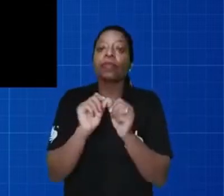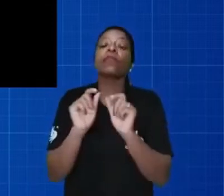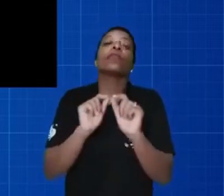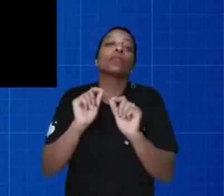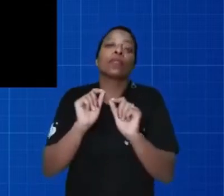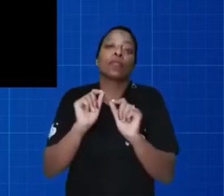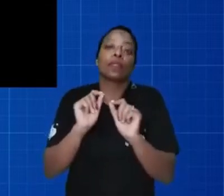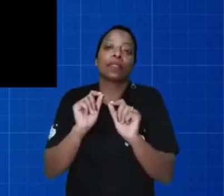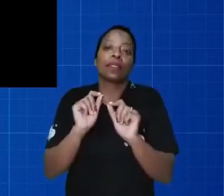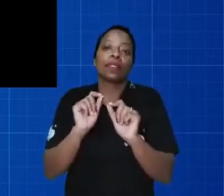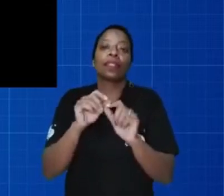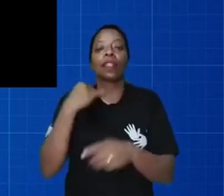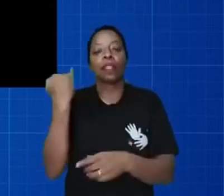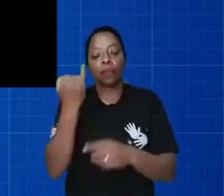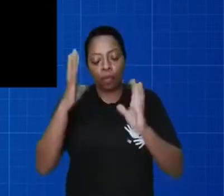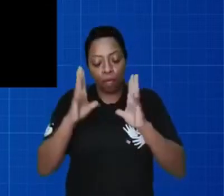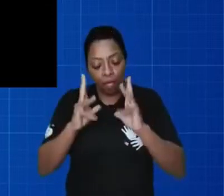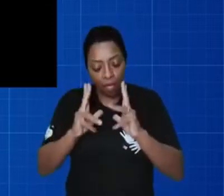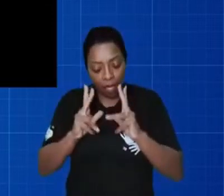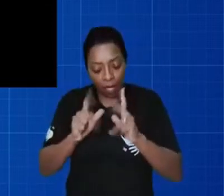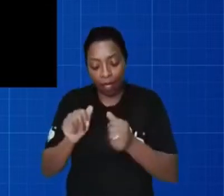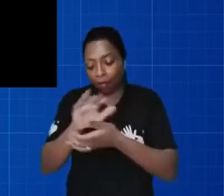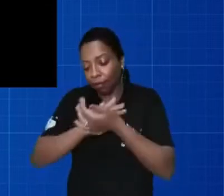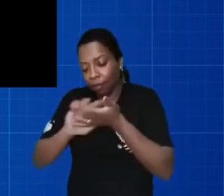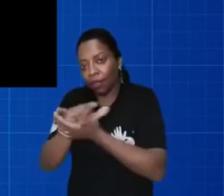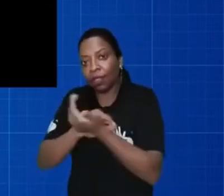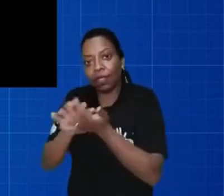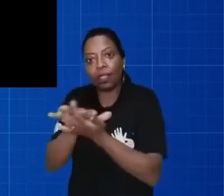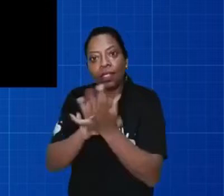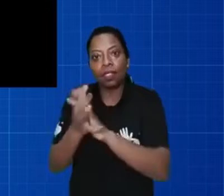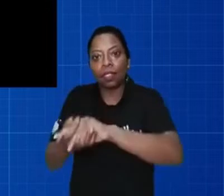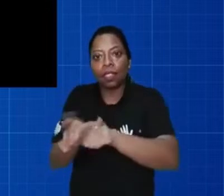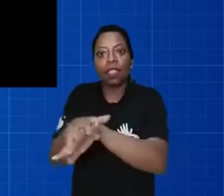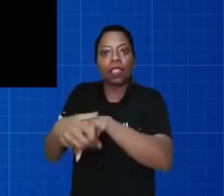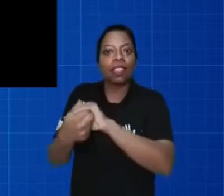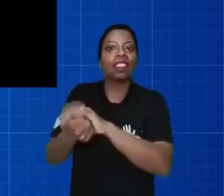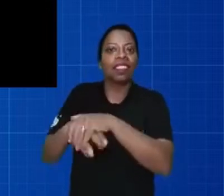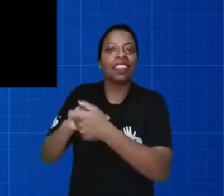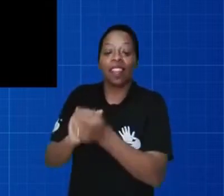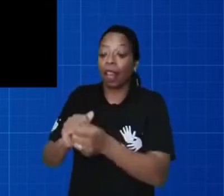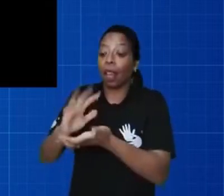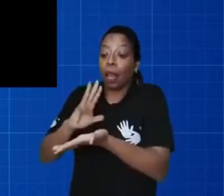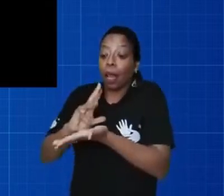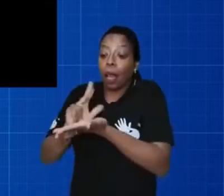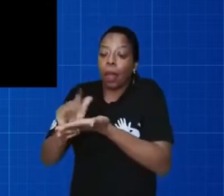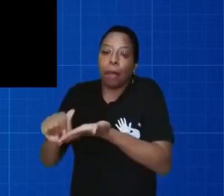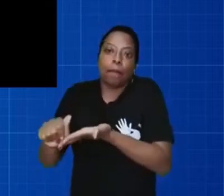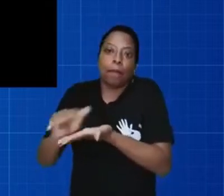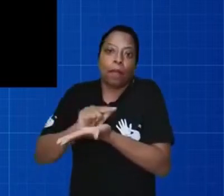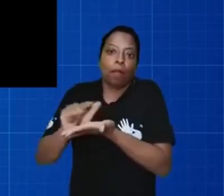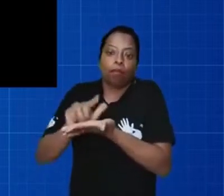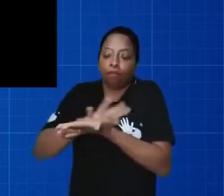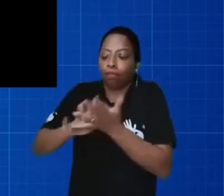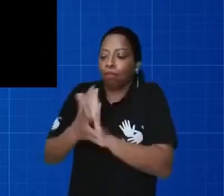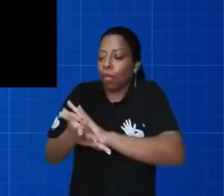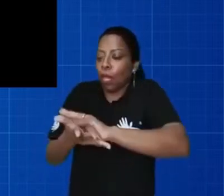aí é interessante que a gente realmente faça a higiene para não ter resíduos na mão, né? Então, por isso que a gente destaca aqui, sempre a gente